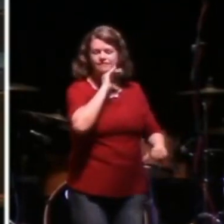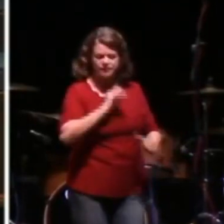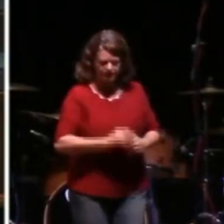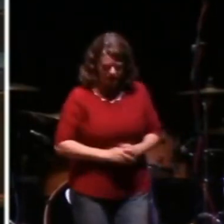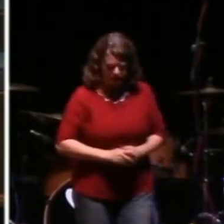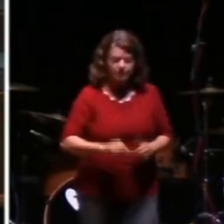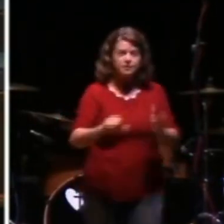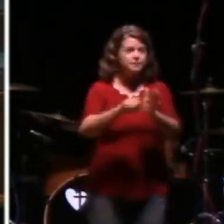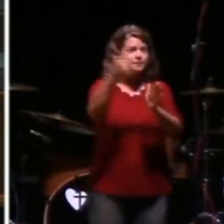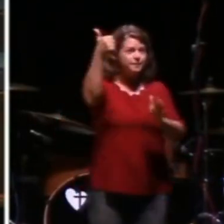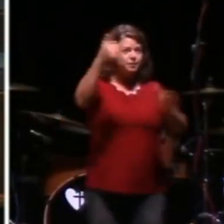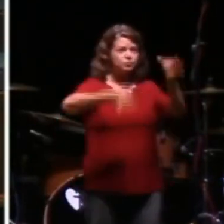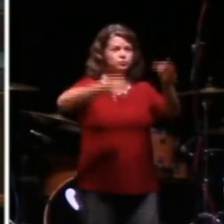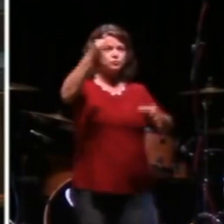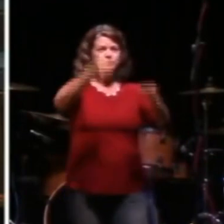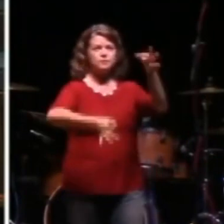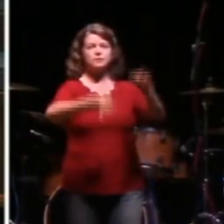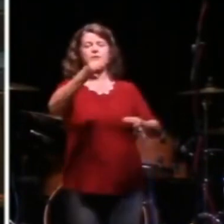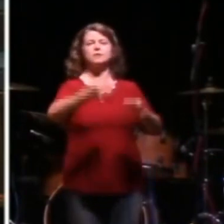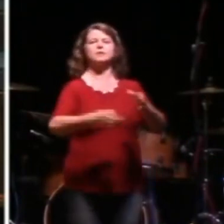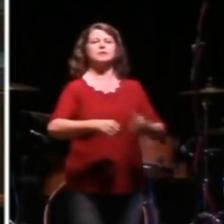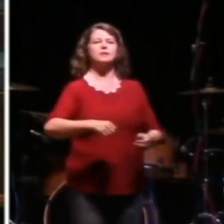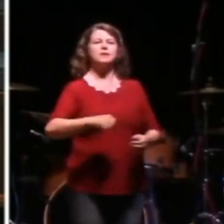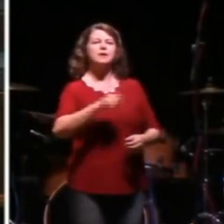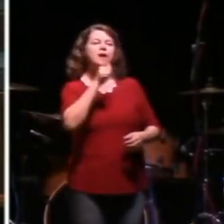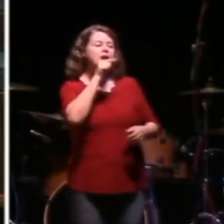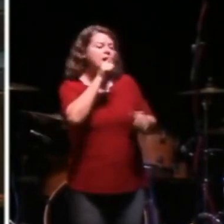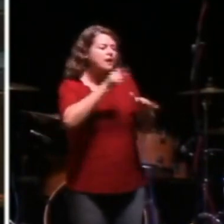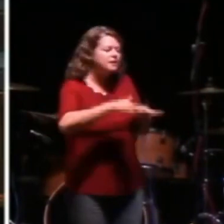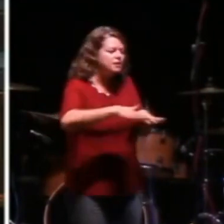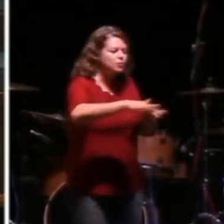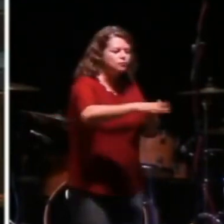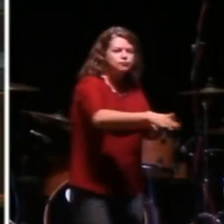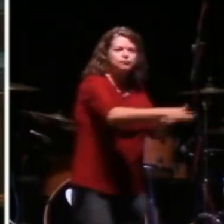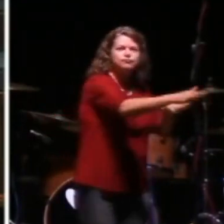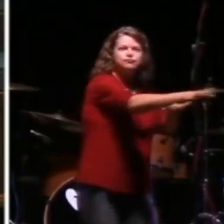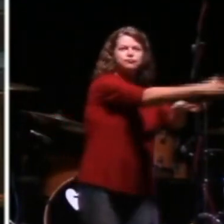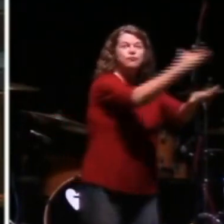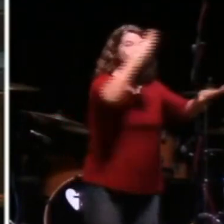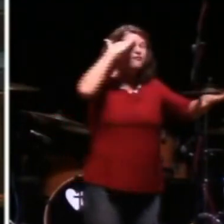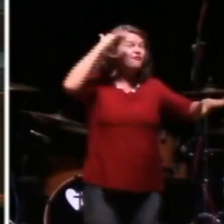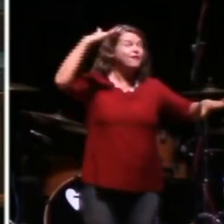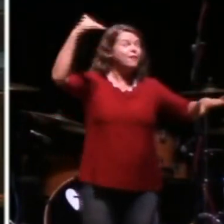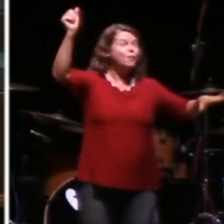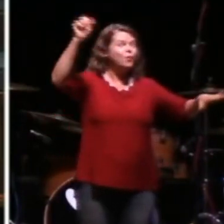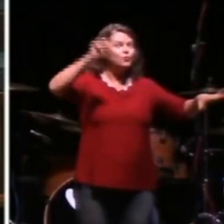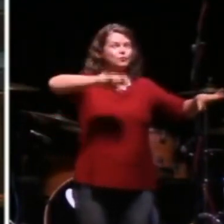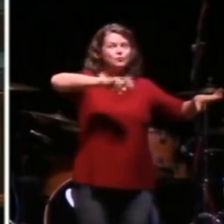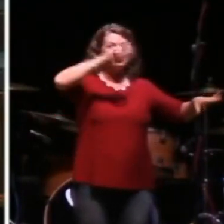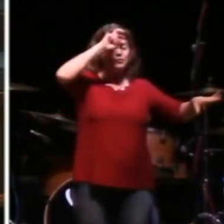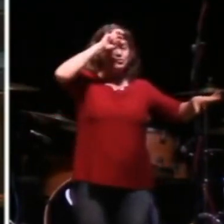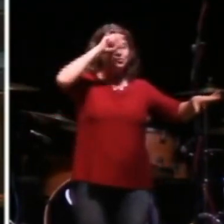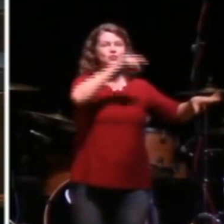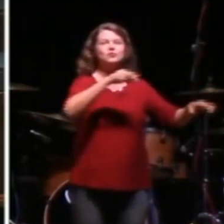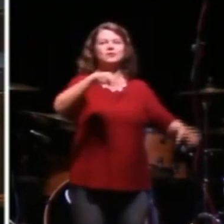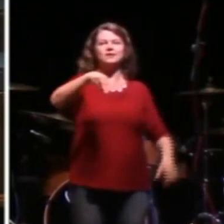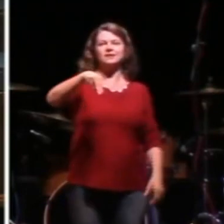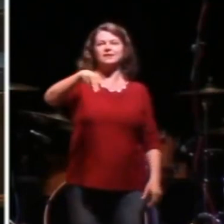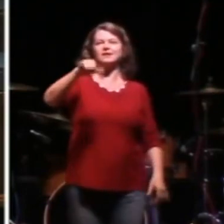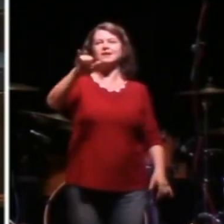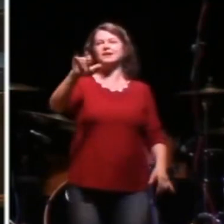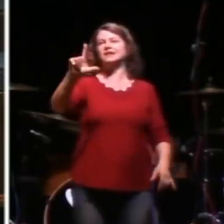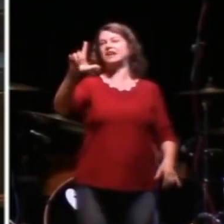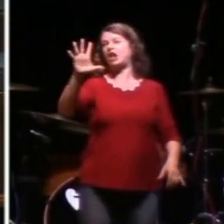primeiro juízo vem sobre o nilo nilo era um rio vale fértil do nilo ele era